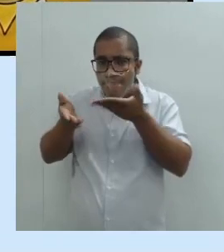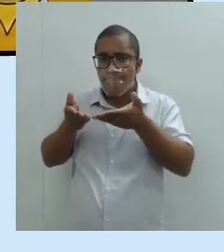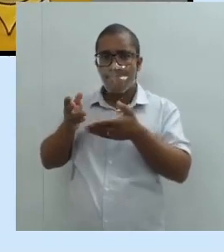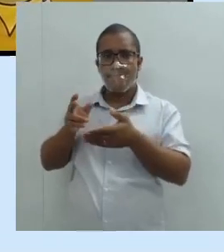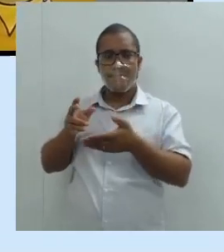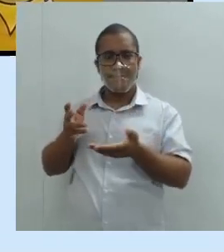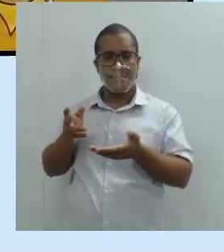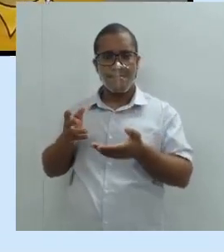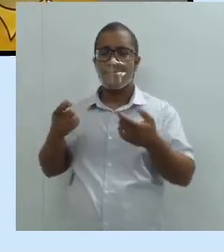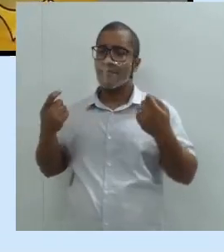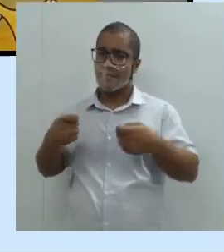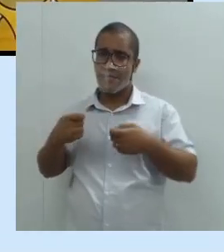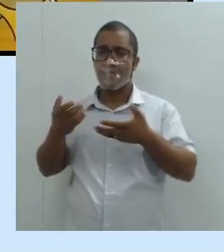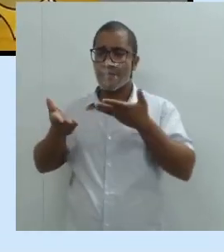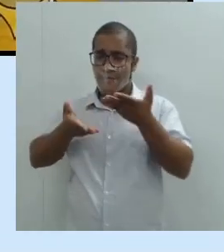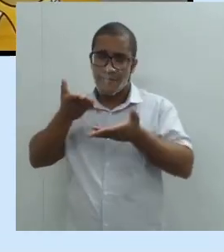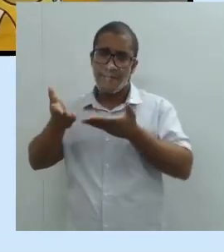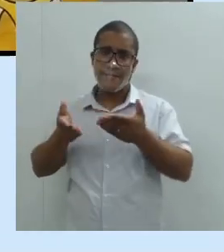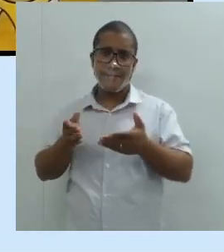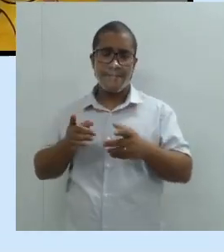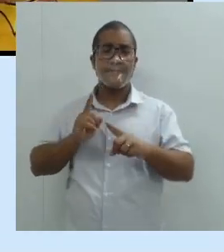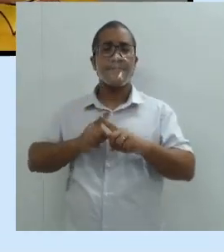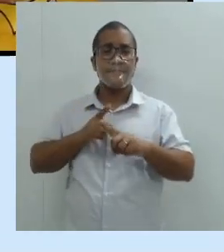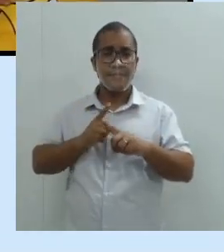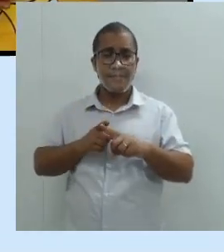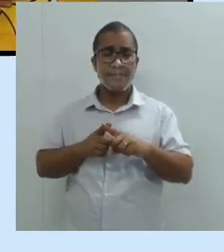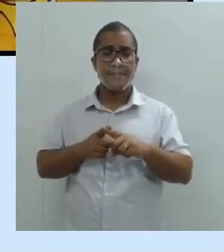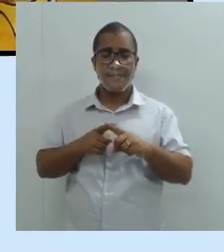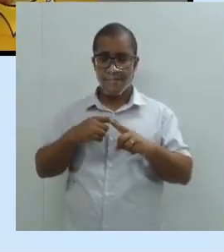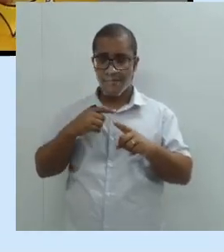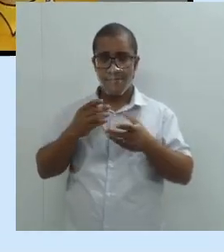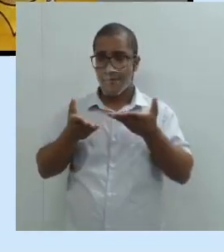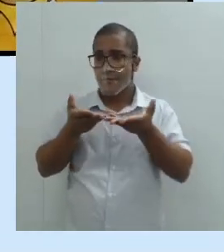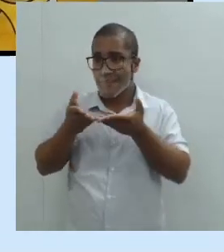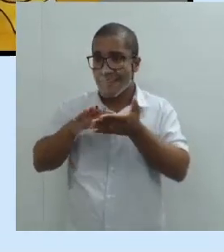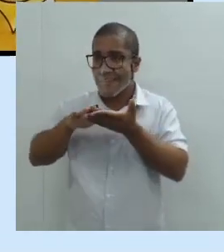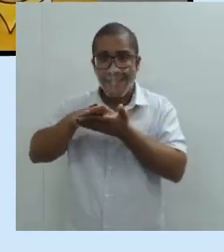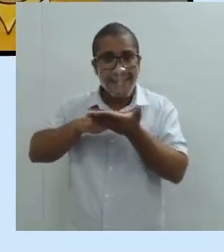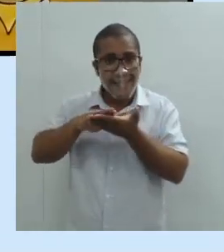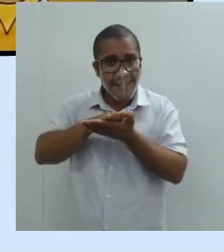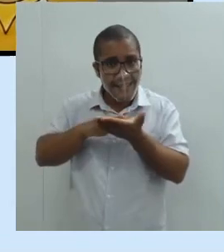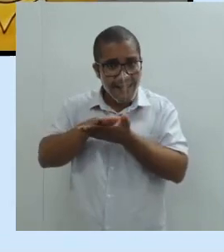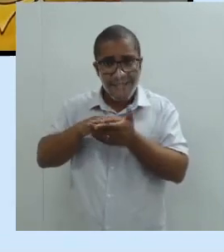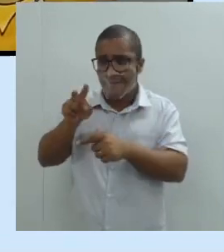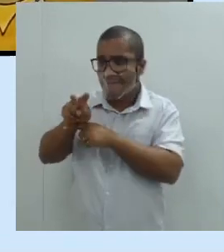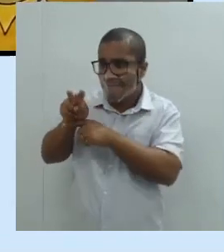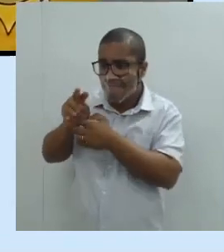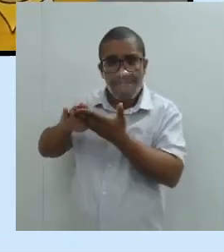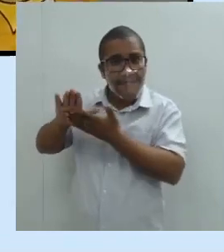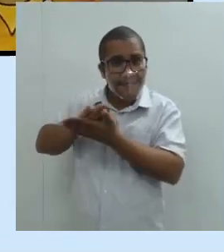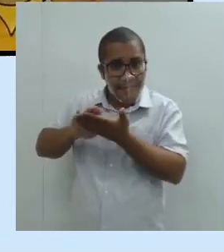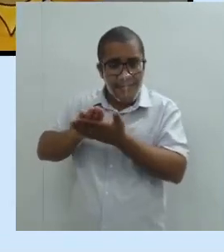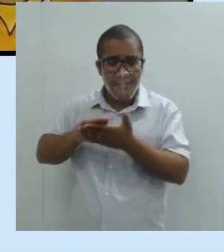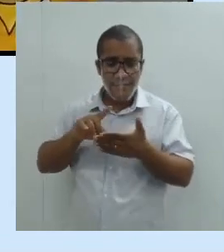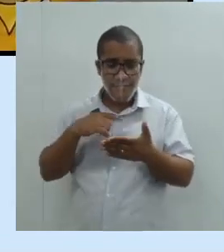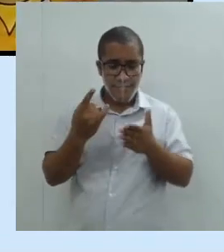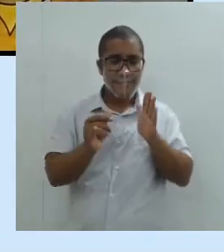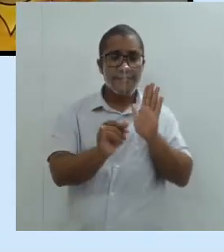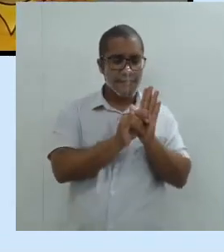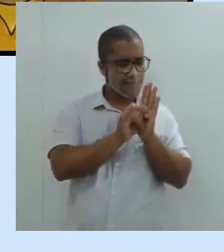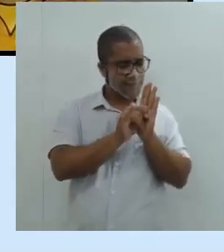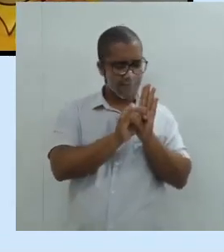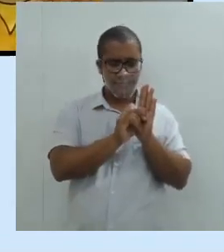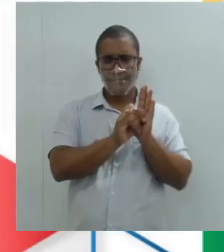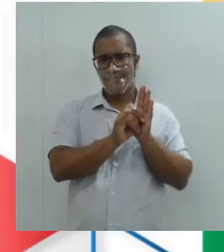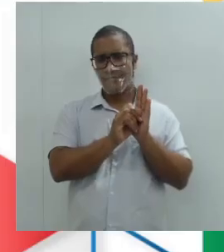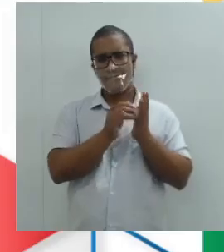não é preservado, né, a gente deixa de ter a nossa identificação cultural. E isso não pode acontecer,